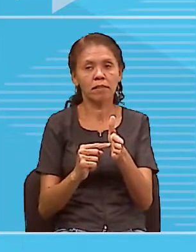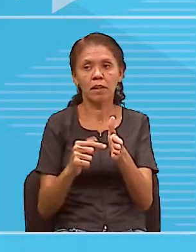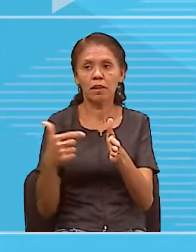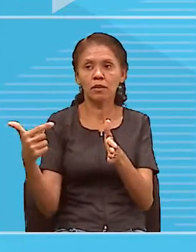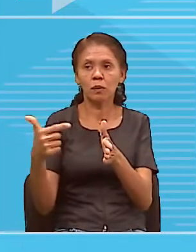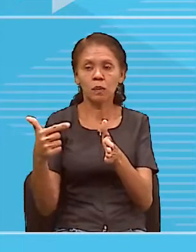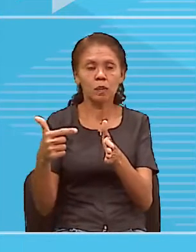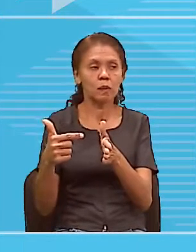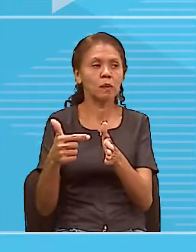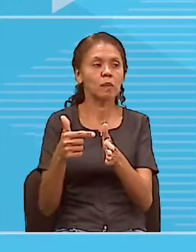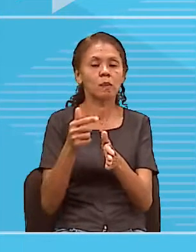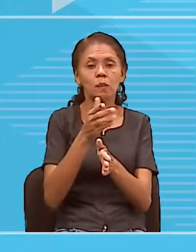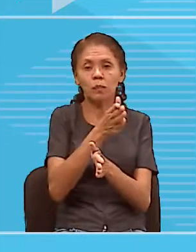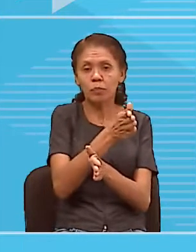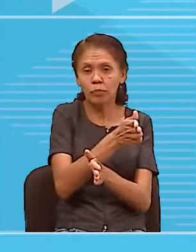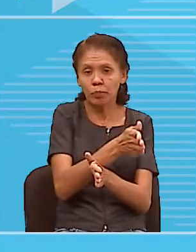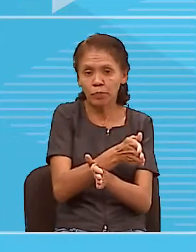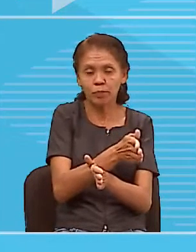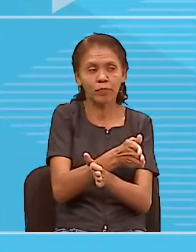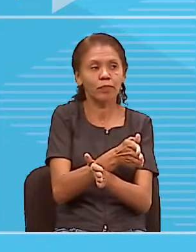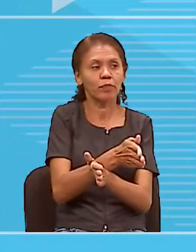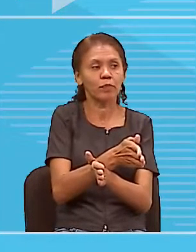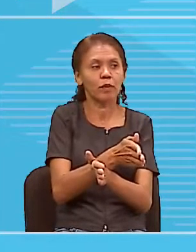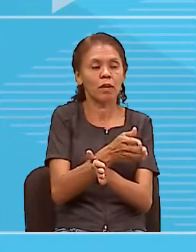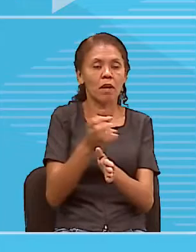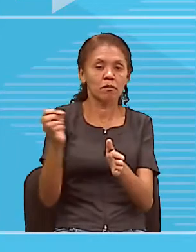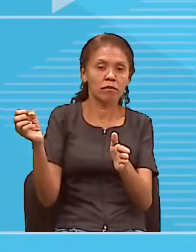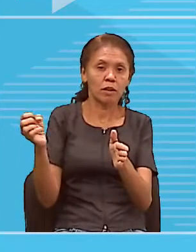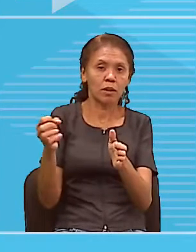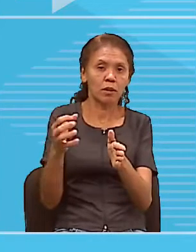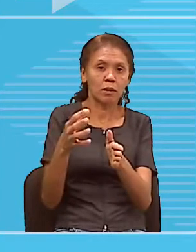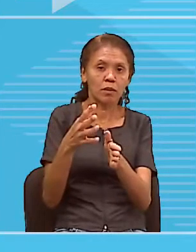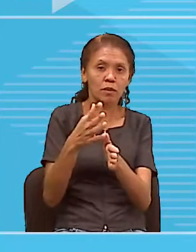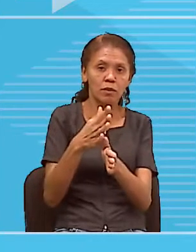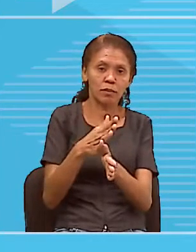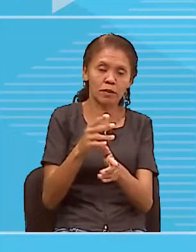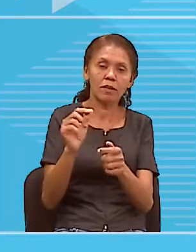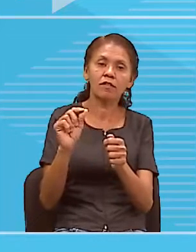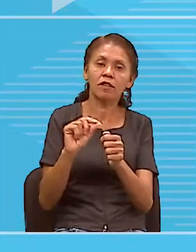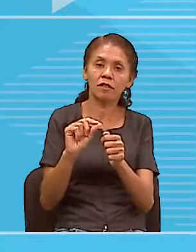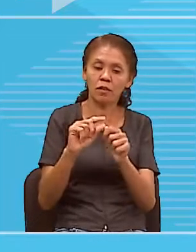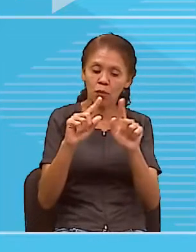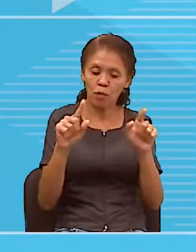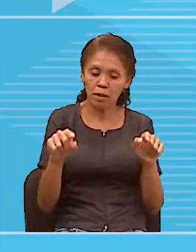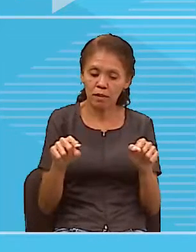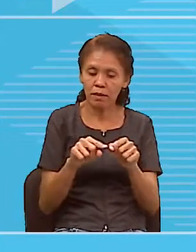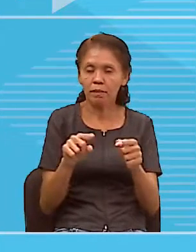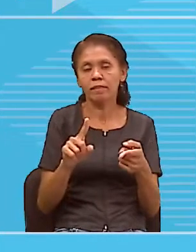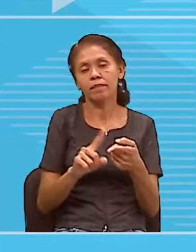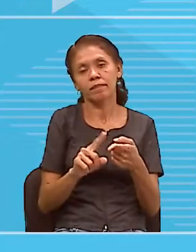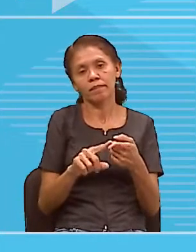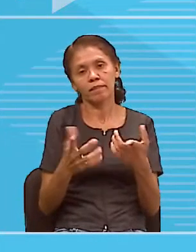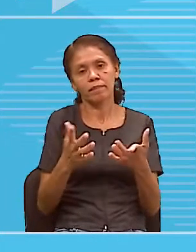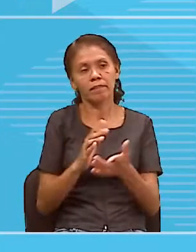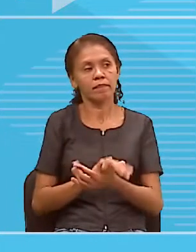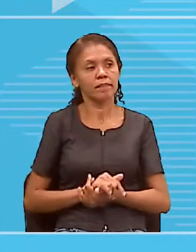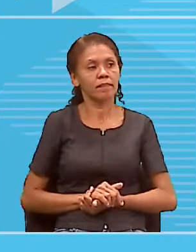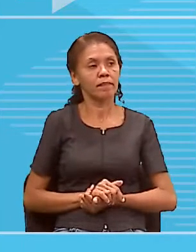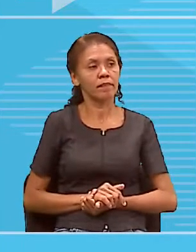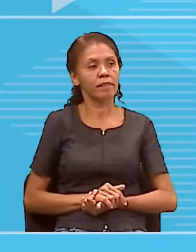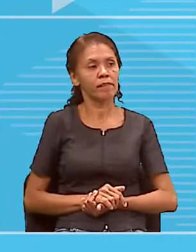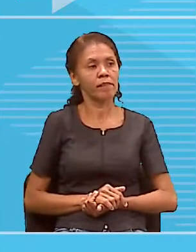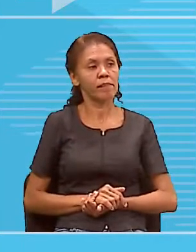no segundo obstáculo a luz ia formar um quadrado também Beleza